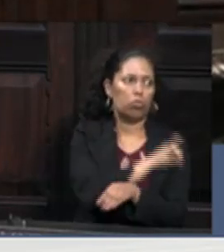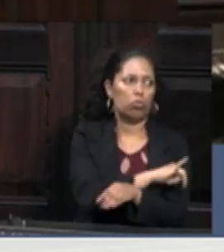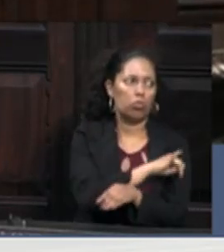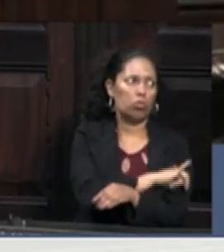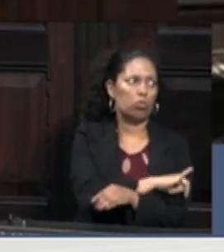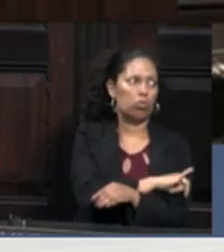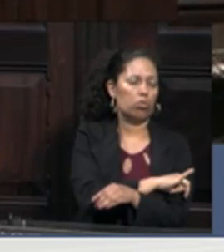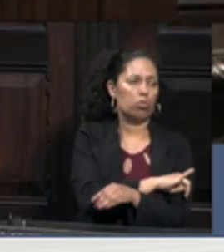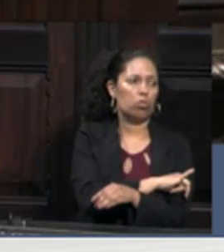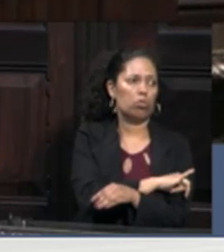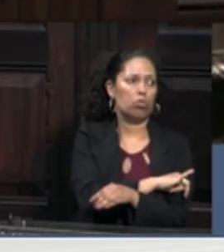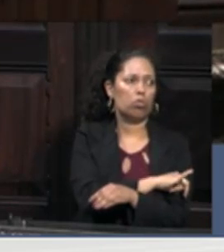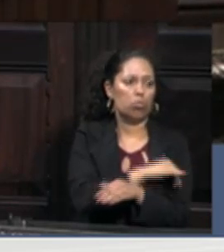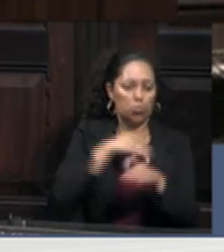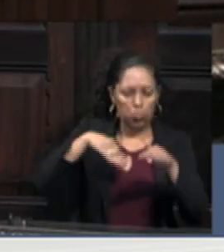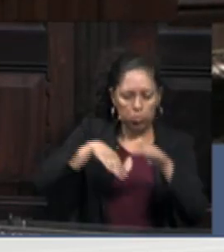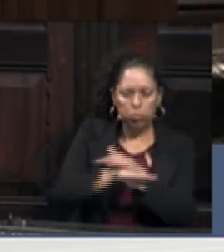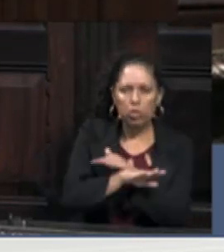Simplesmente